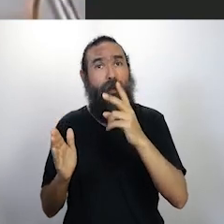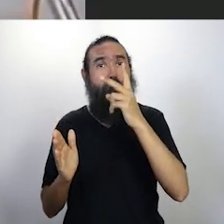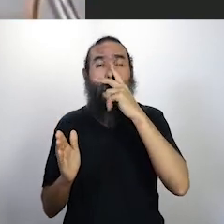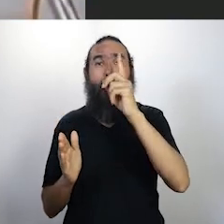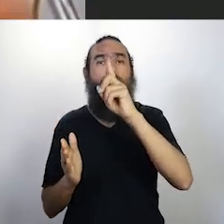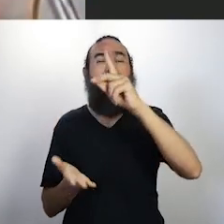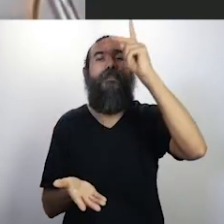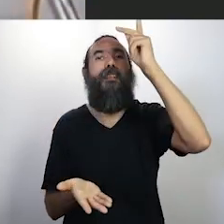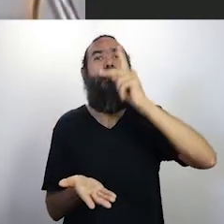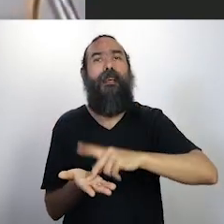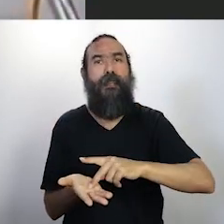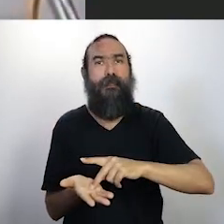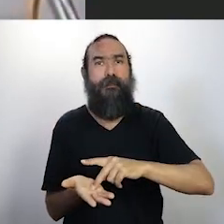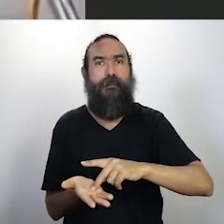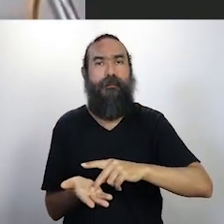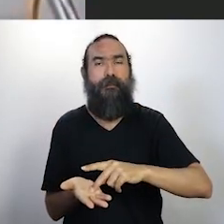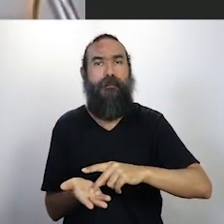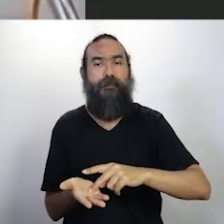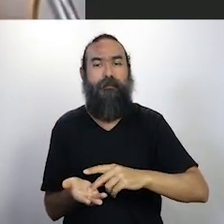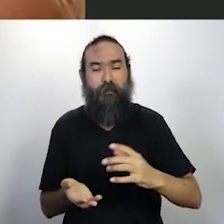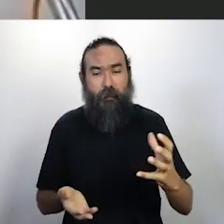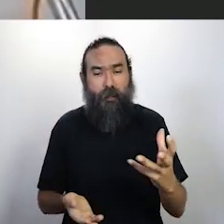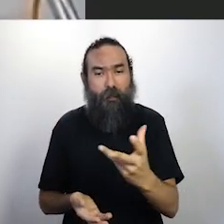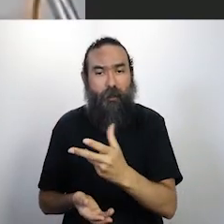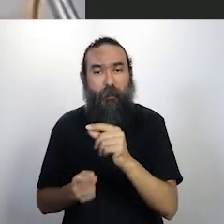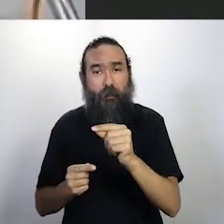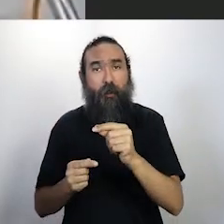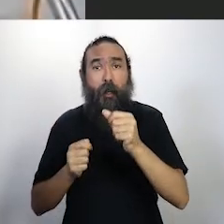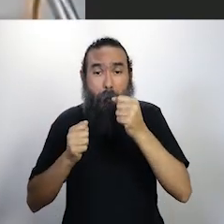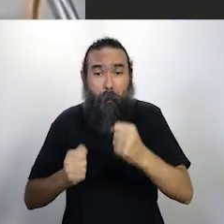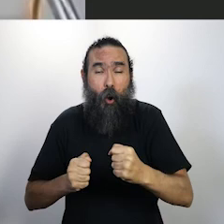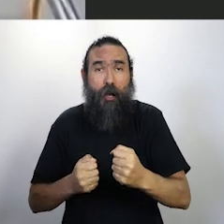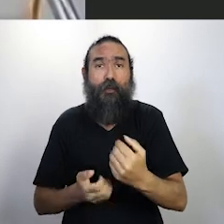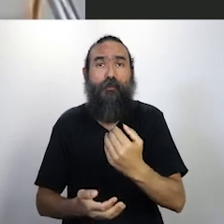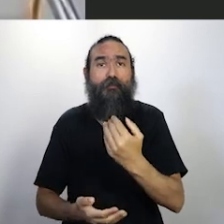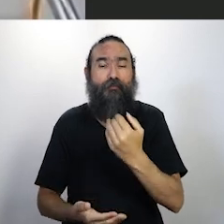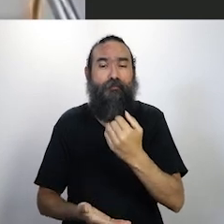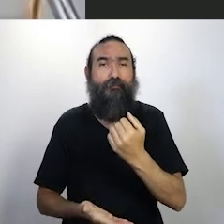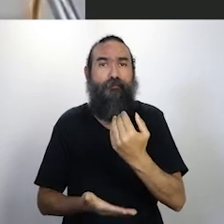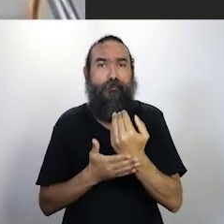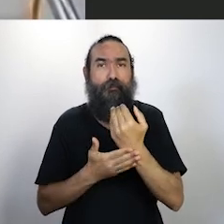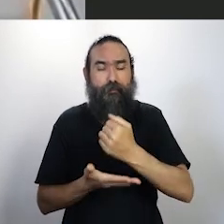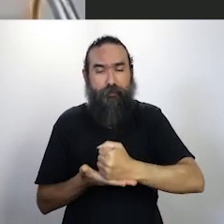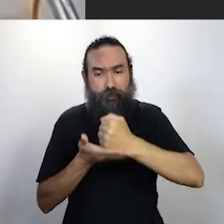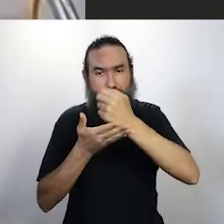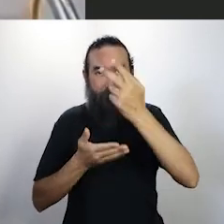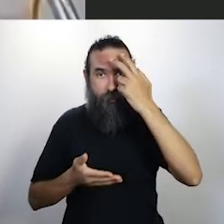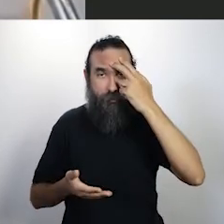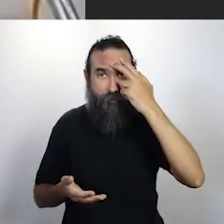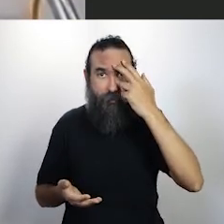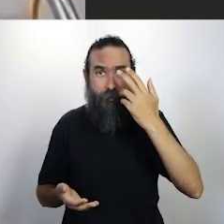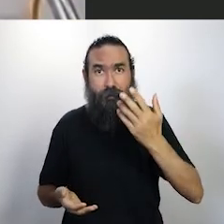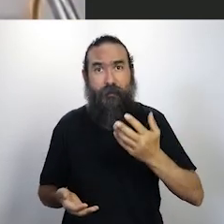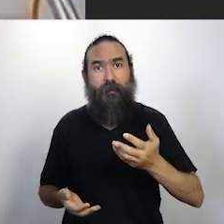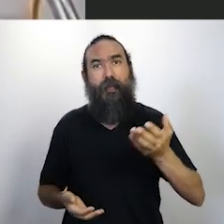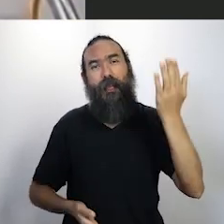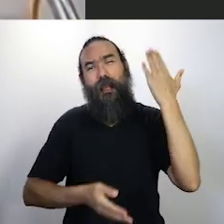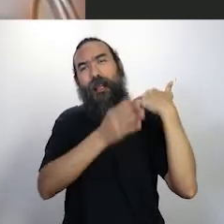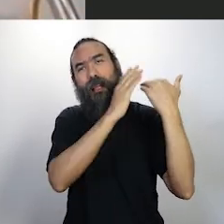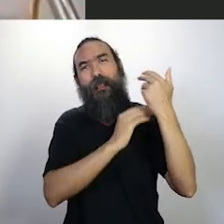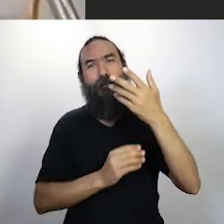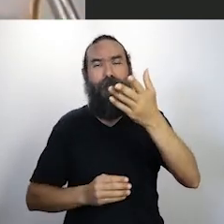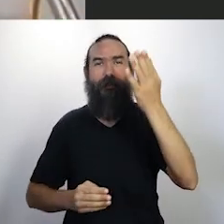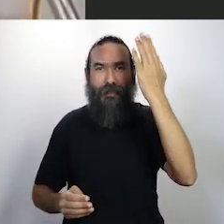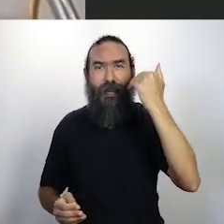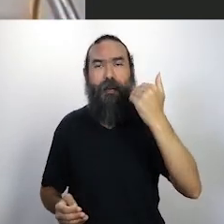que o congresso nacional que muitas vezes que aplicou o golpe contra a presidente Dilma né que esse